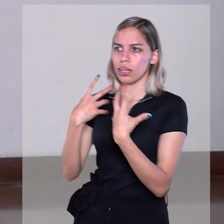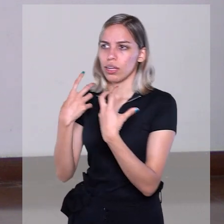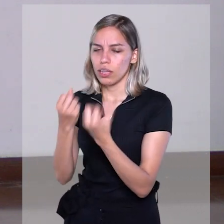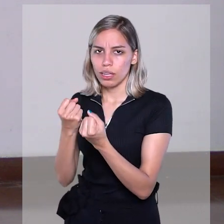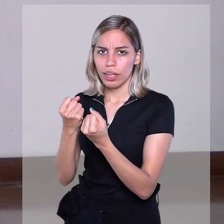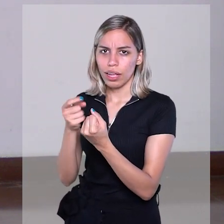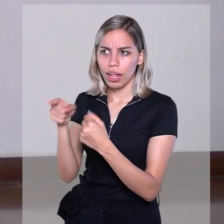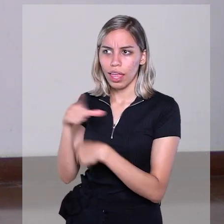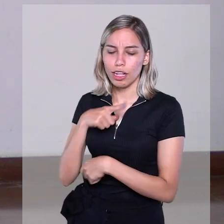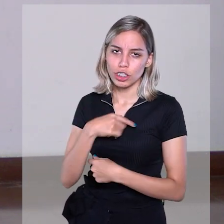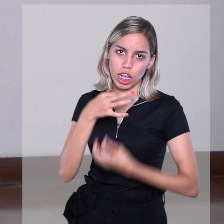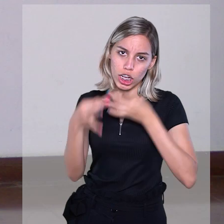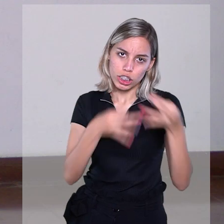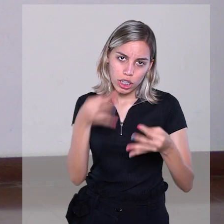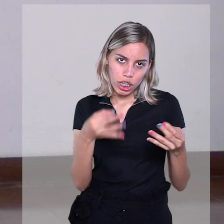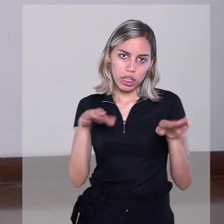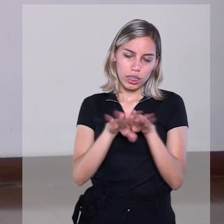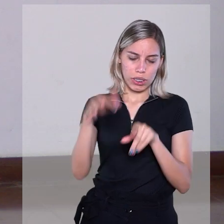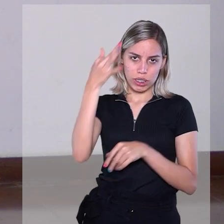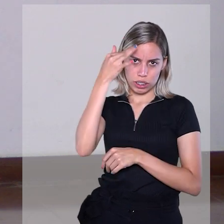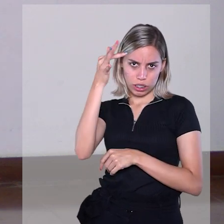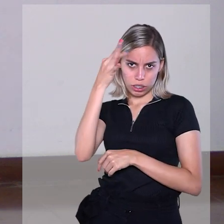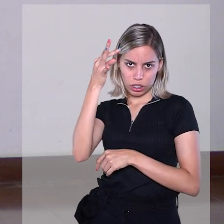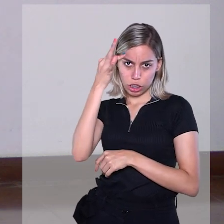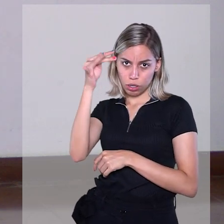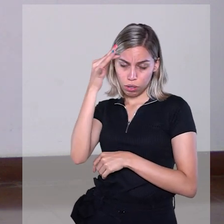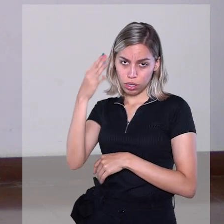vivido como uma brincadeira, como uma competência.